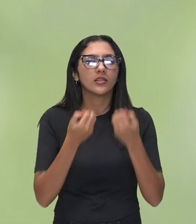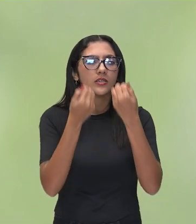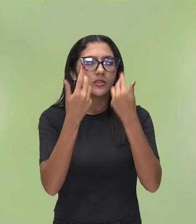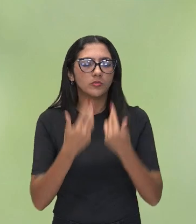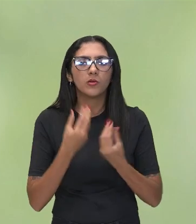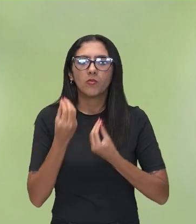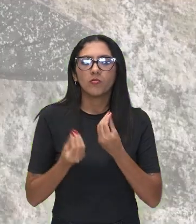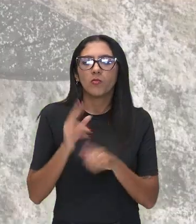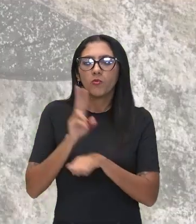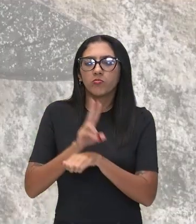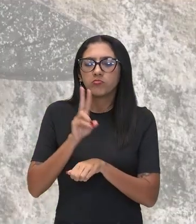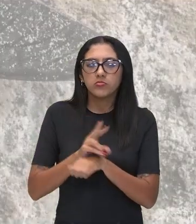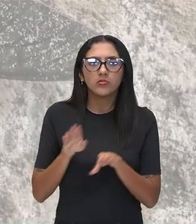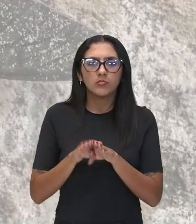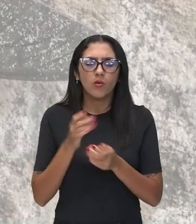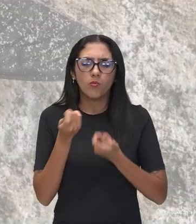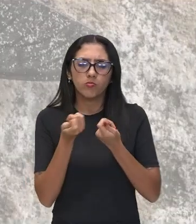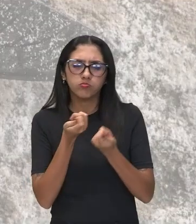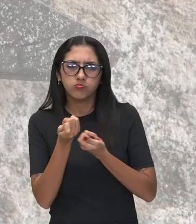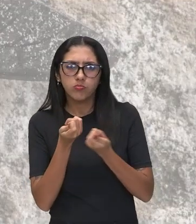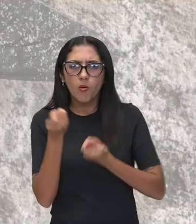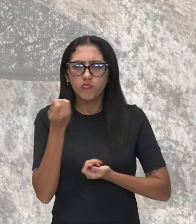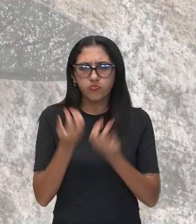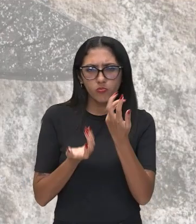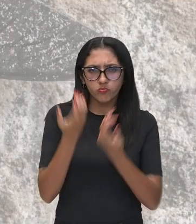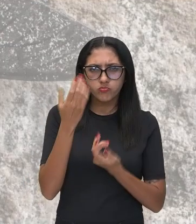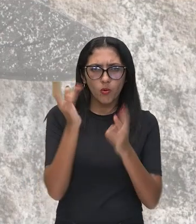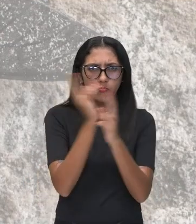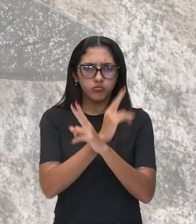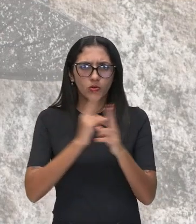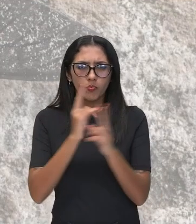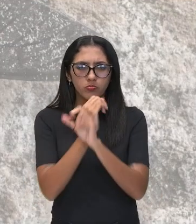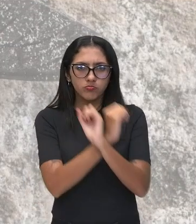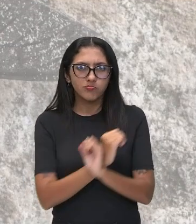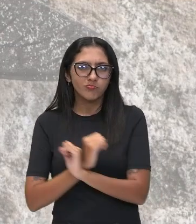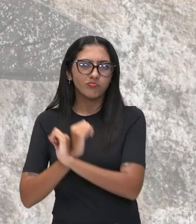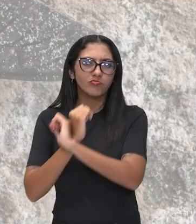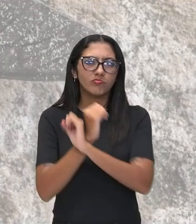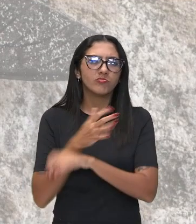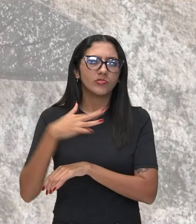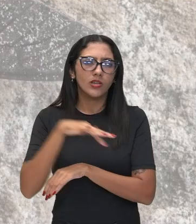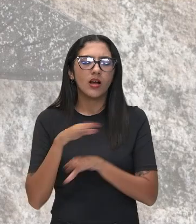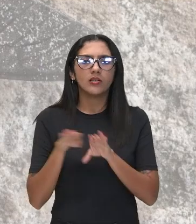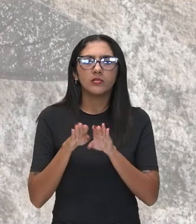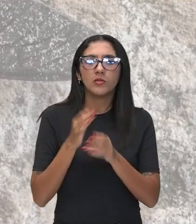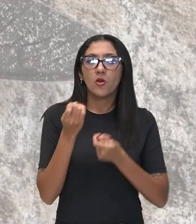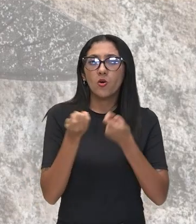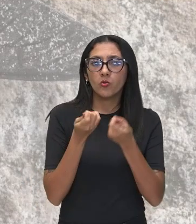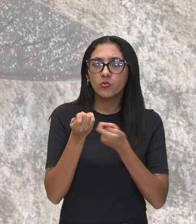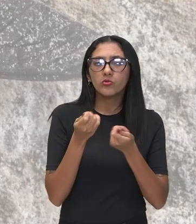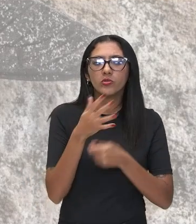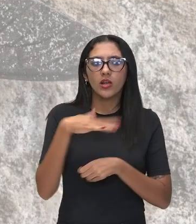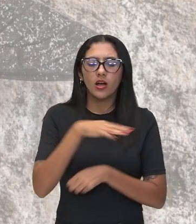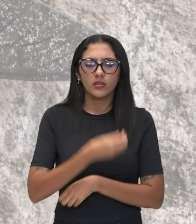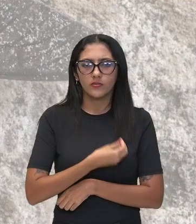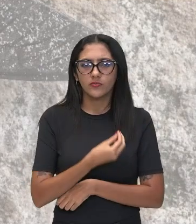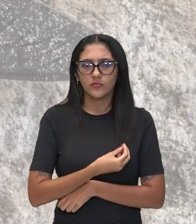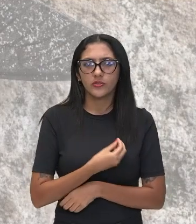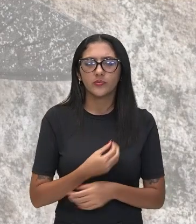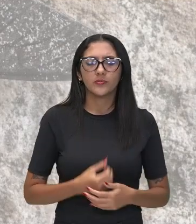e do controle da poluição para a preservação da biodiversidade e a manutenção dos ecossistemas